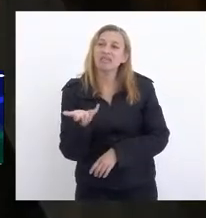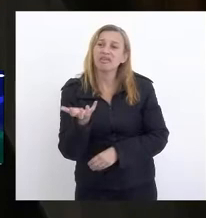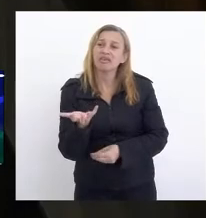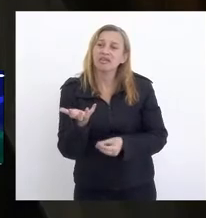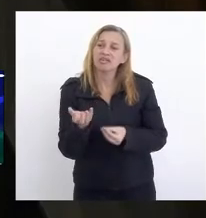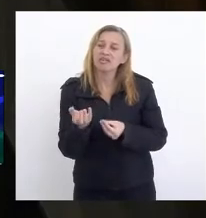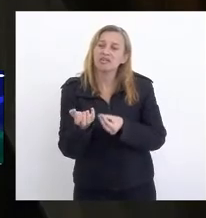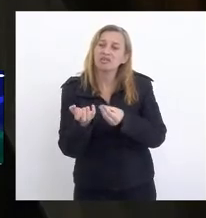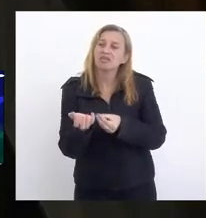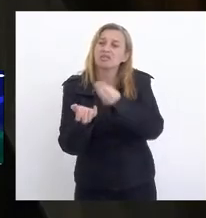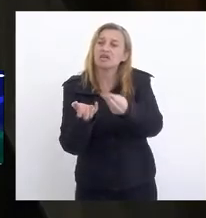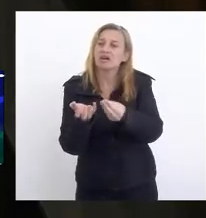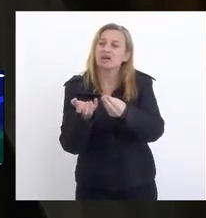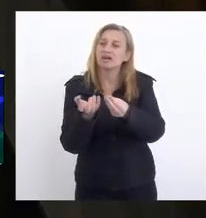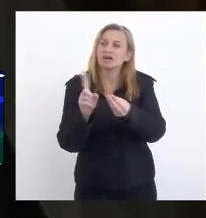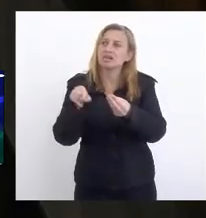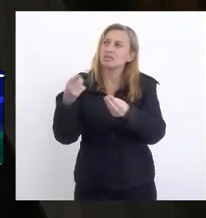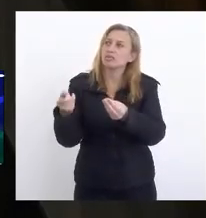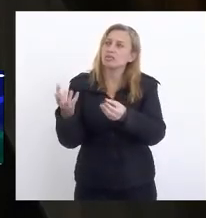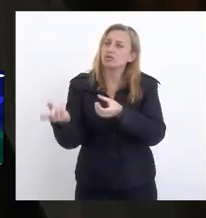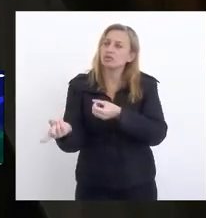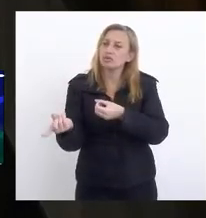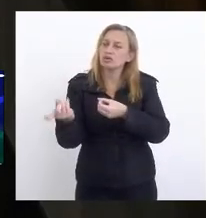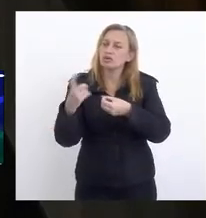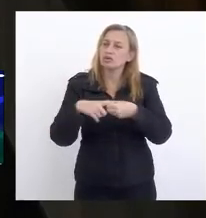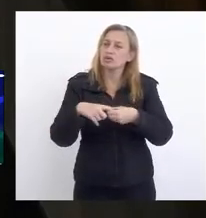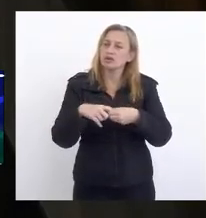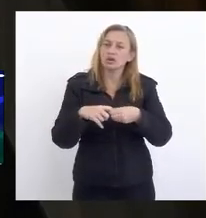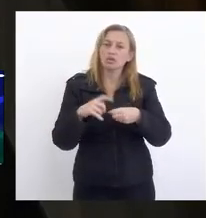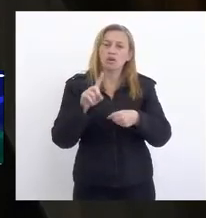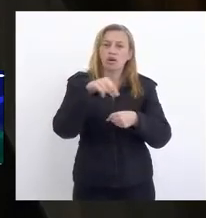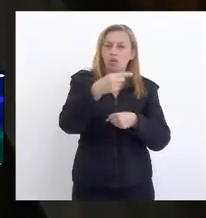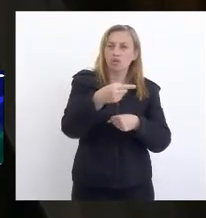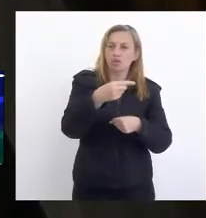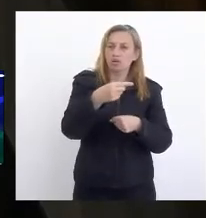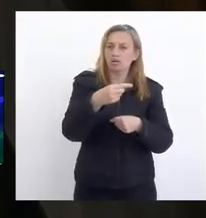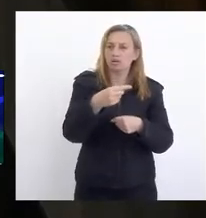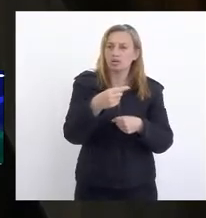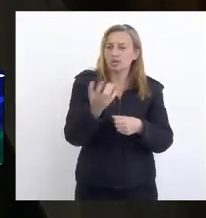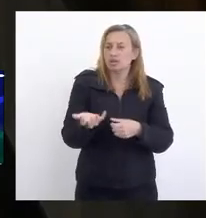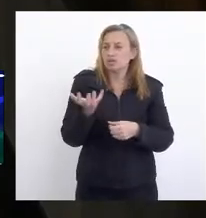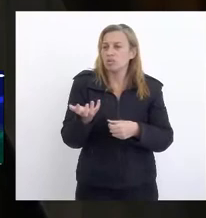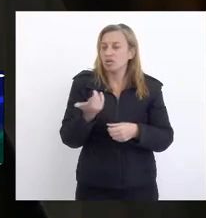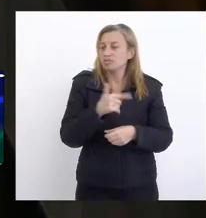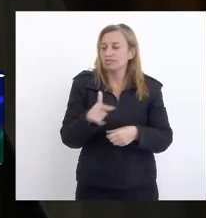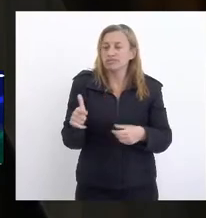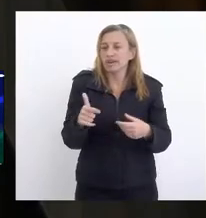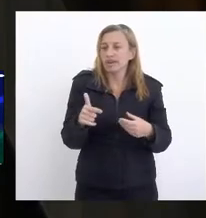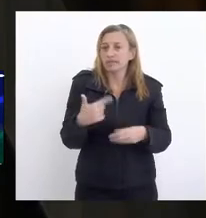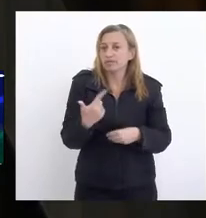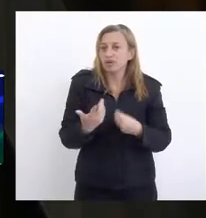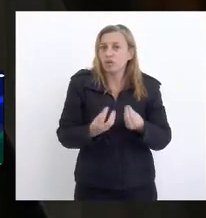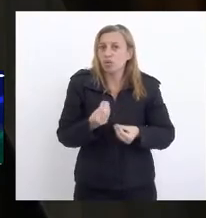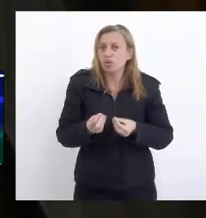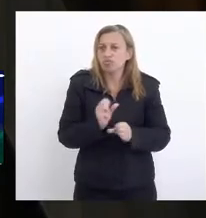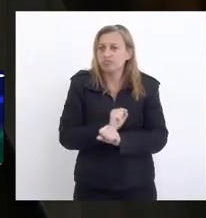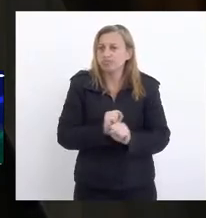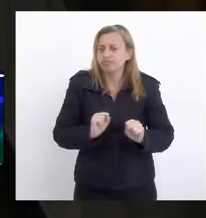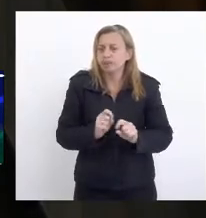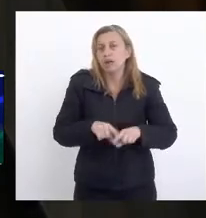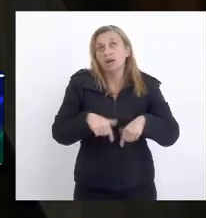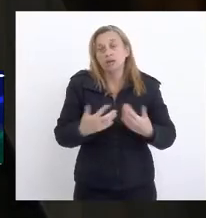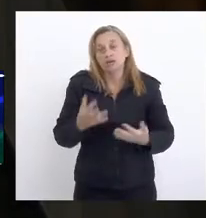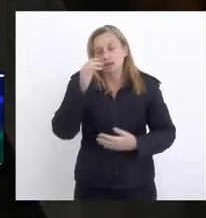que depois eu vou tomar com a outra mão, porque nem a esmola existe. É inviável e impossível. Então,